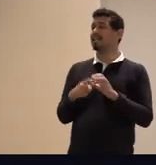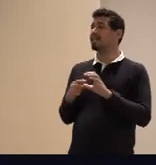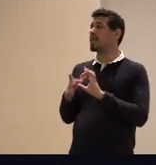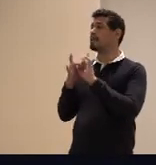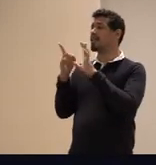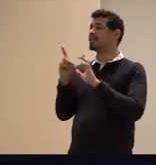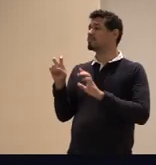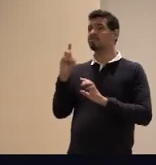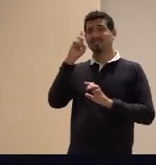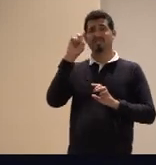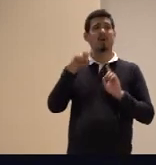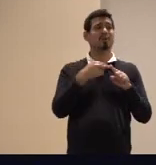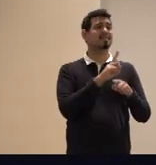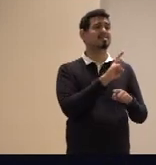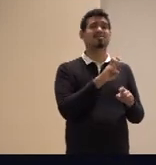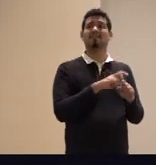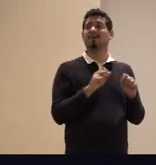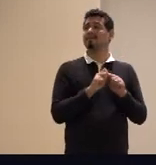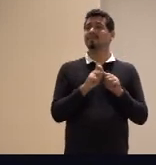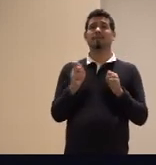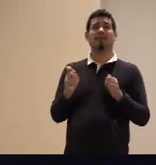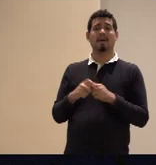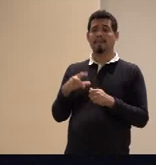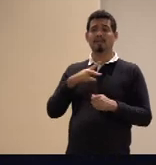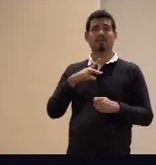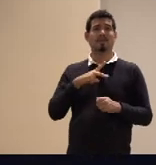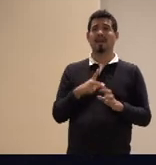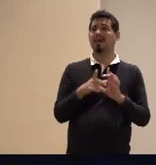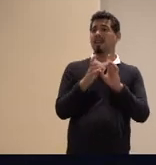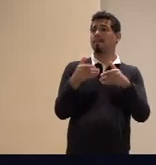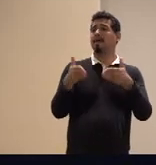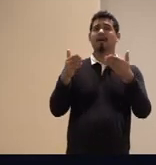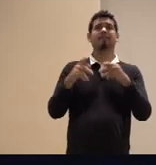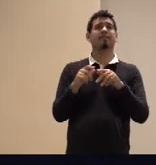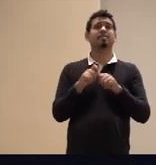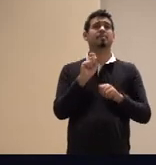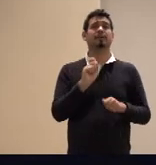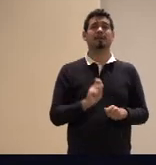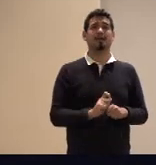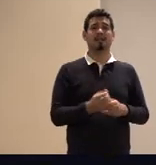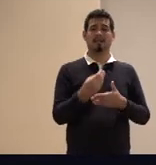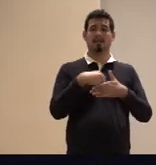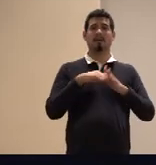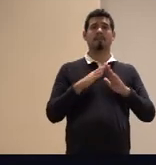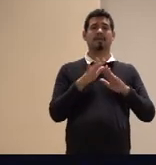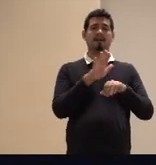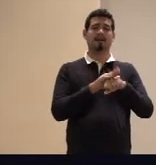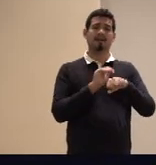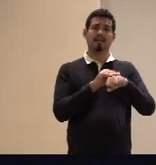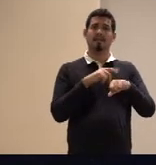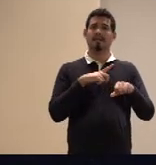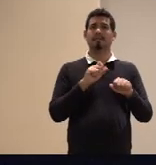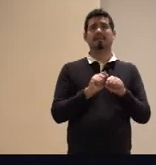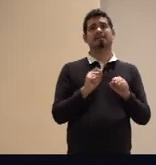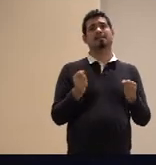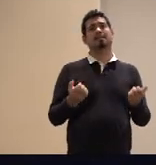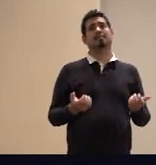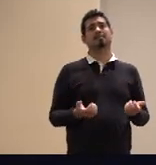15 dias, a outra 15 dias, mesmo sendo particular, dá alta. E o abrigo, o acolhimento tem que dar conta desse